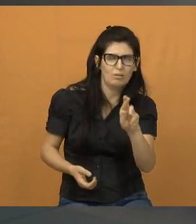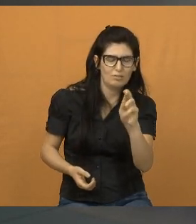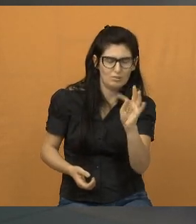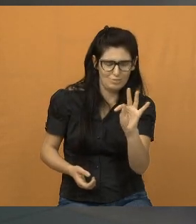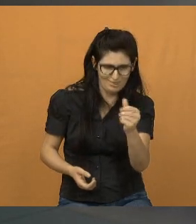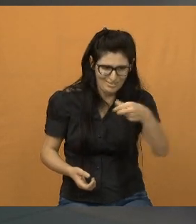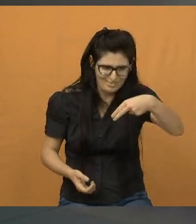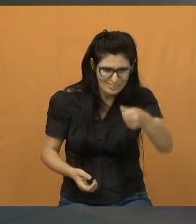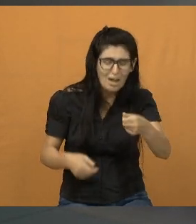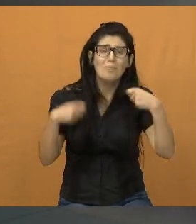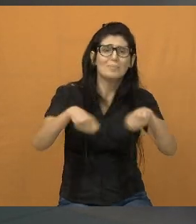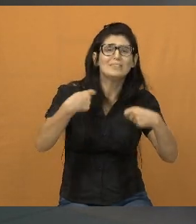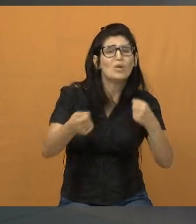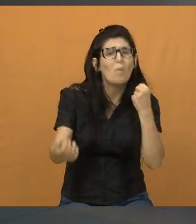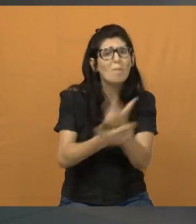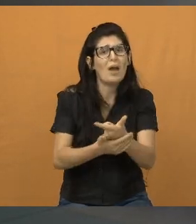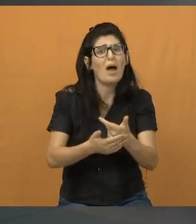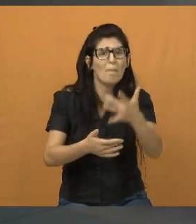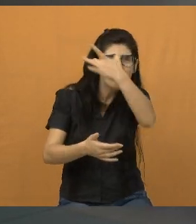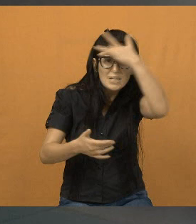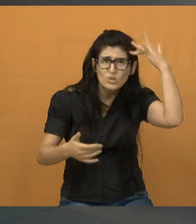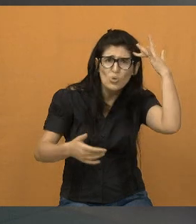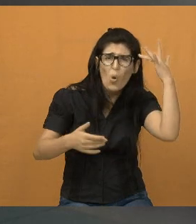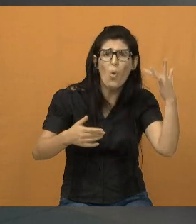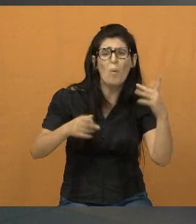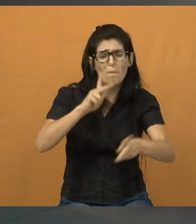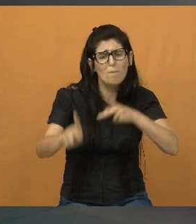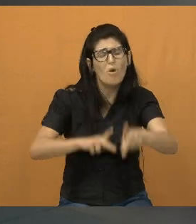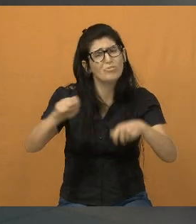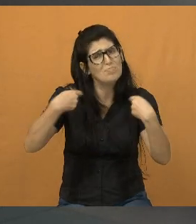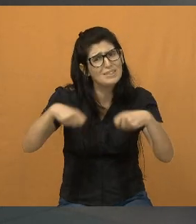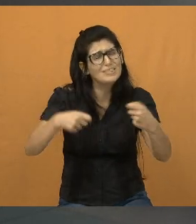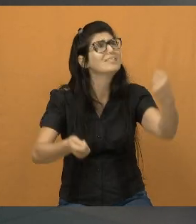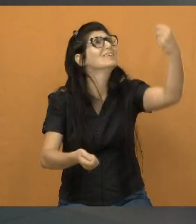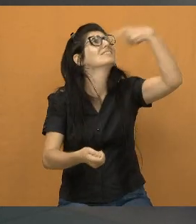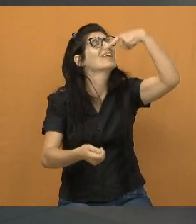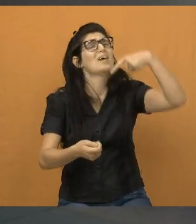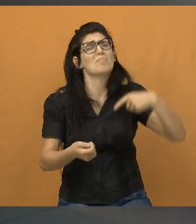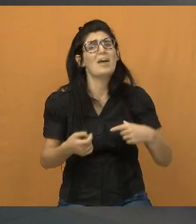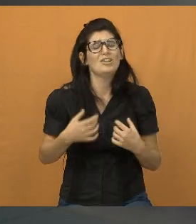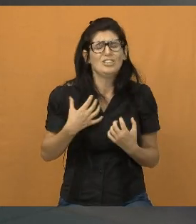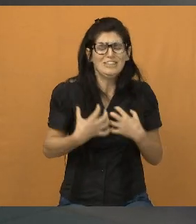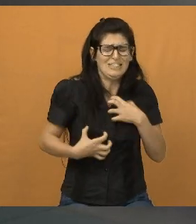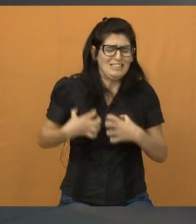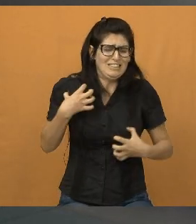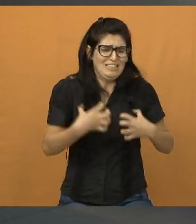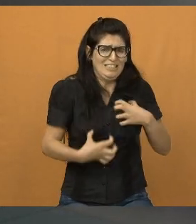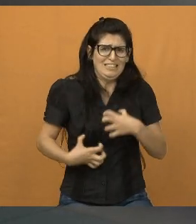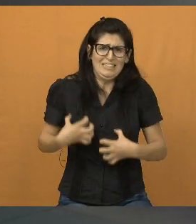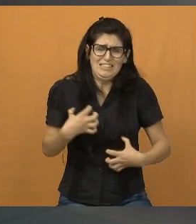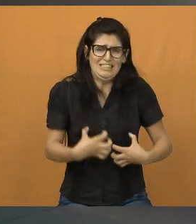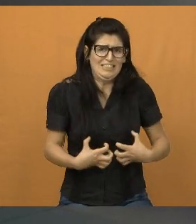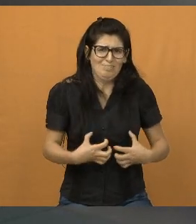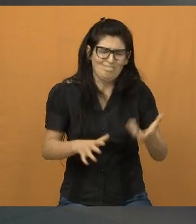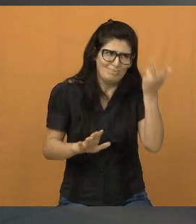Tá? Infelizmente, é isso o dia a dia na saúde. Com relação à questão dos